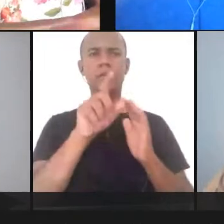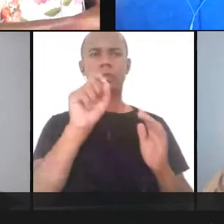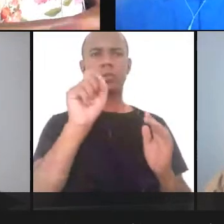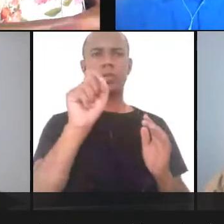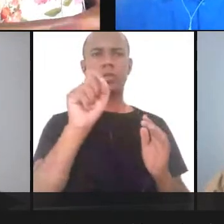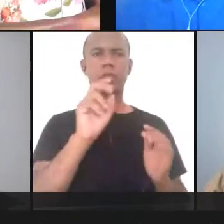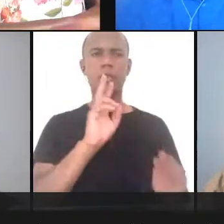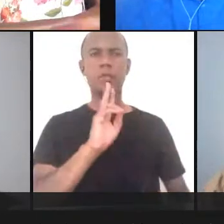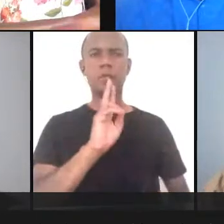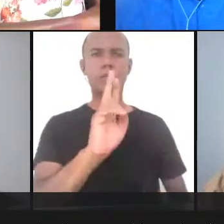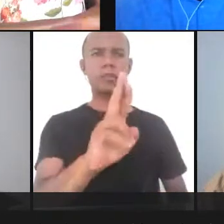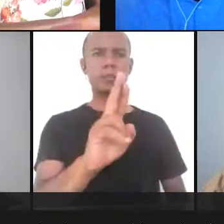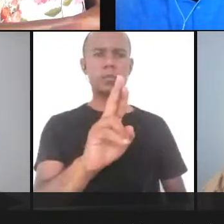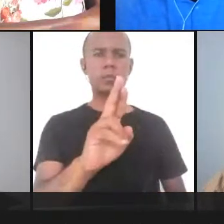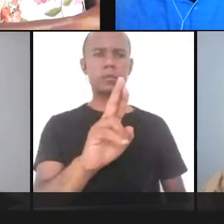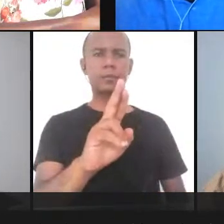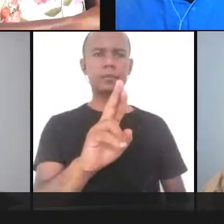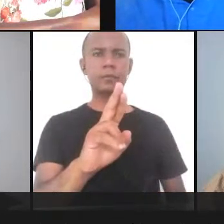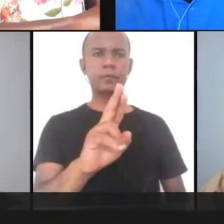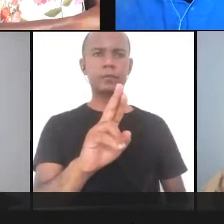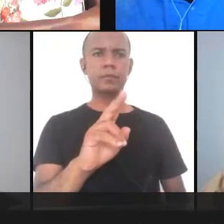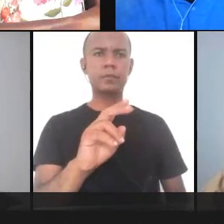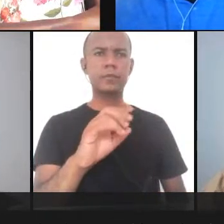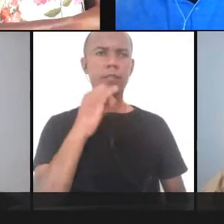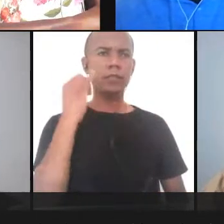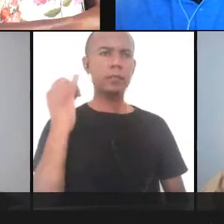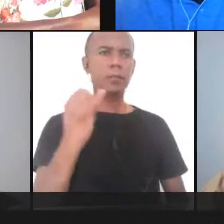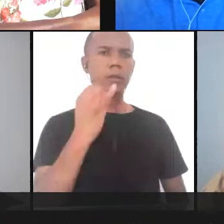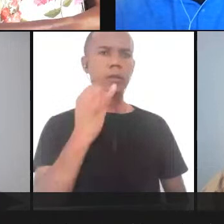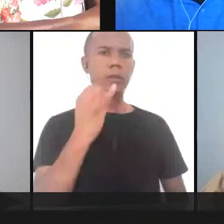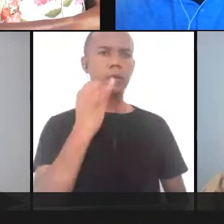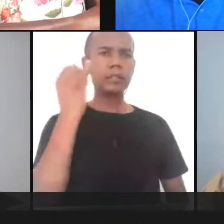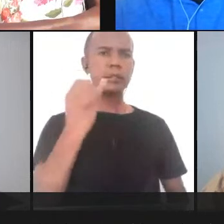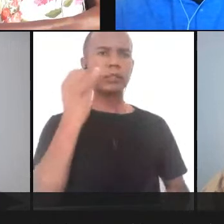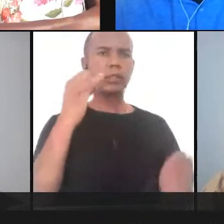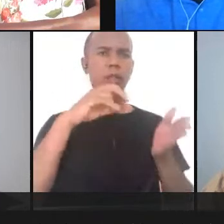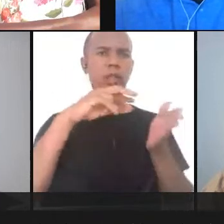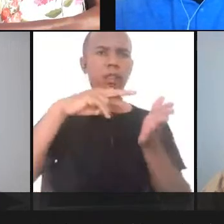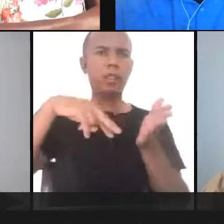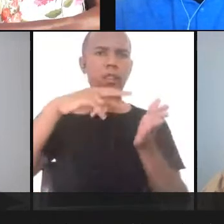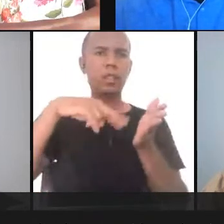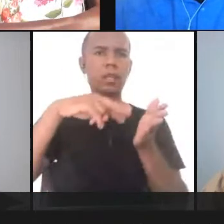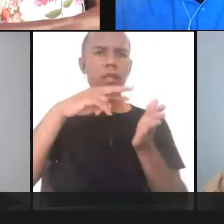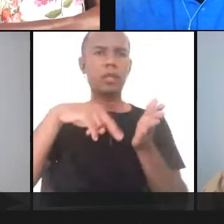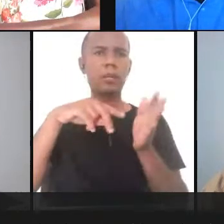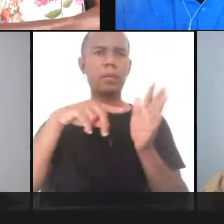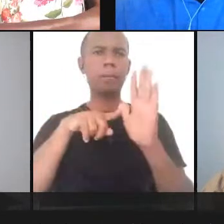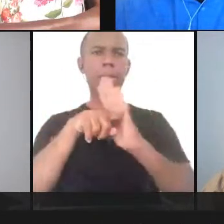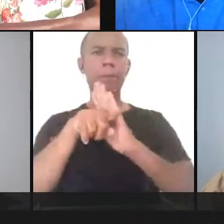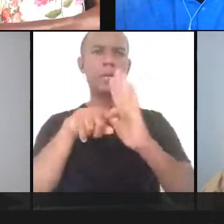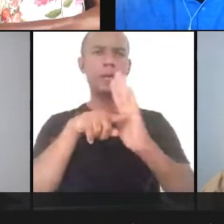é importante ler a pergunta dela, vou tentar localizar aqui, é mais ou menos assim.